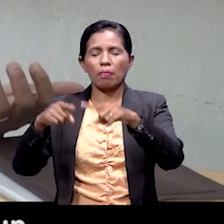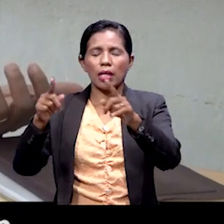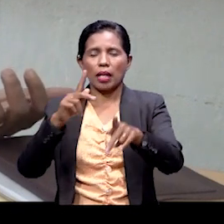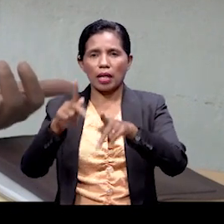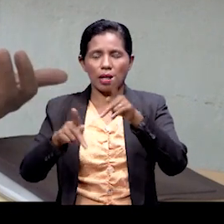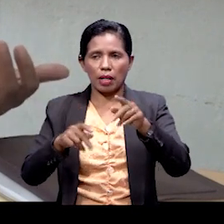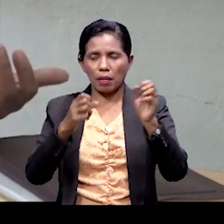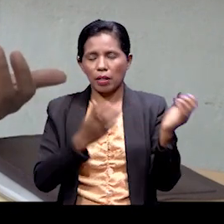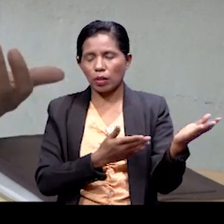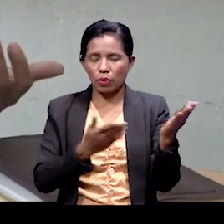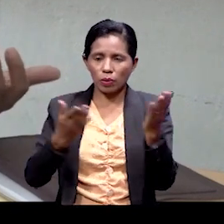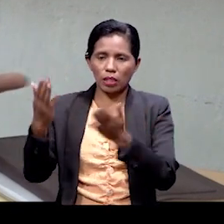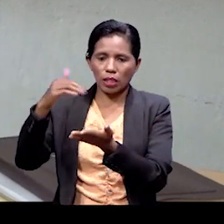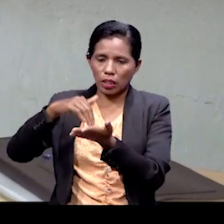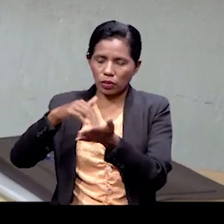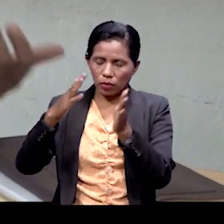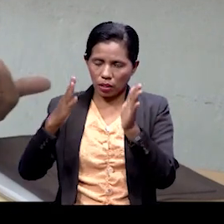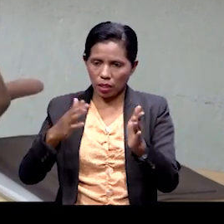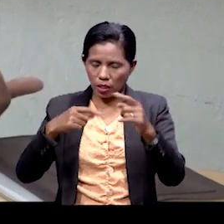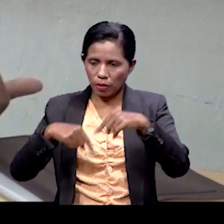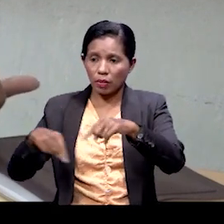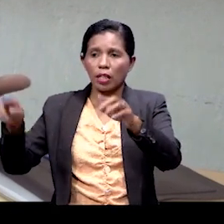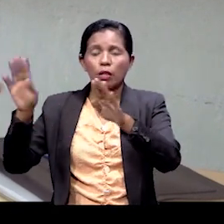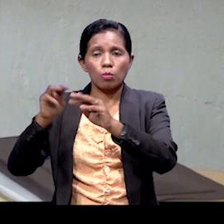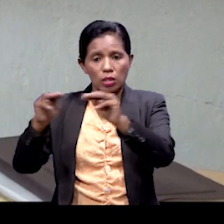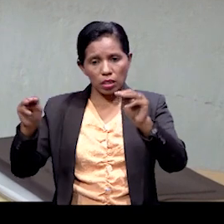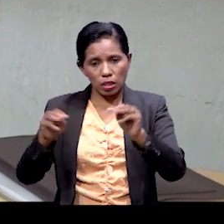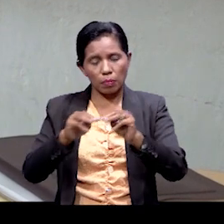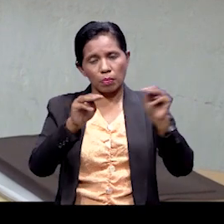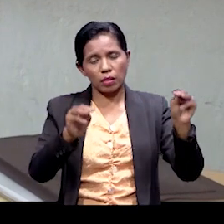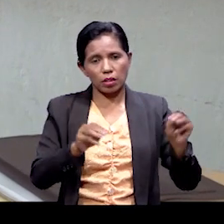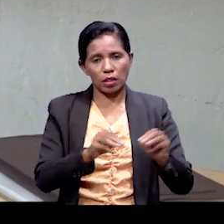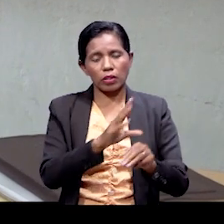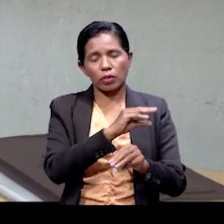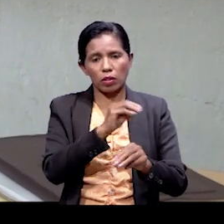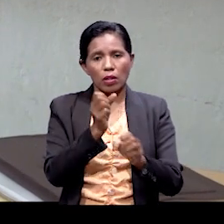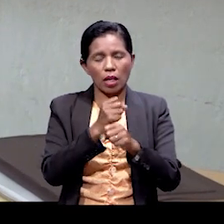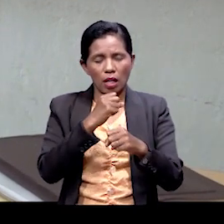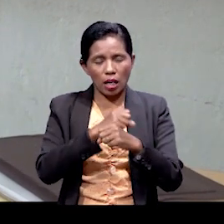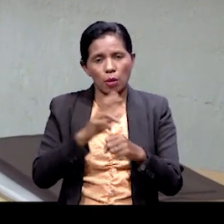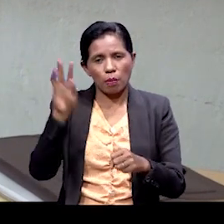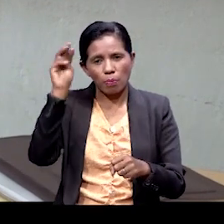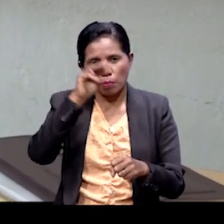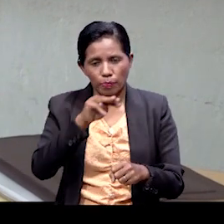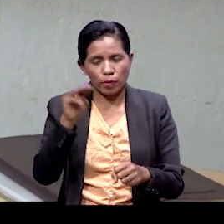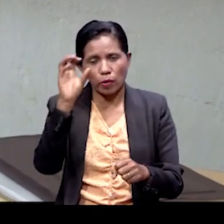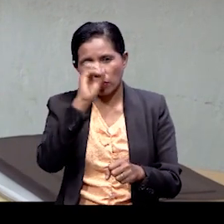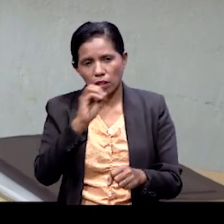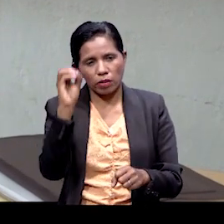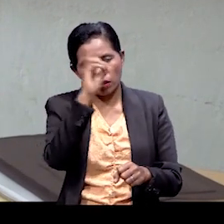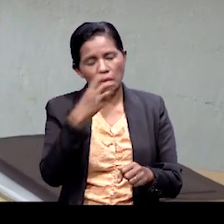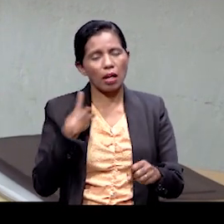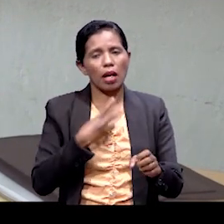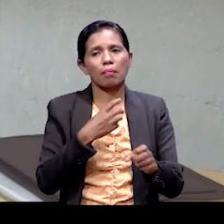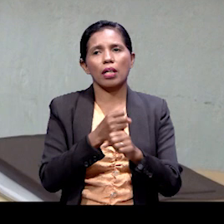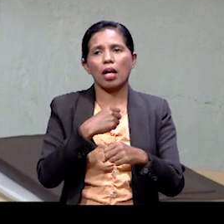am tem que lor estudante sira ba ia terreno. No pesquisa sira ne be mak am halo. E